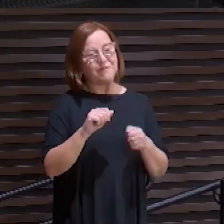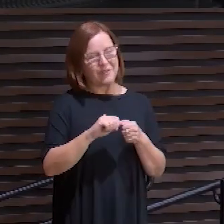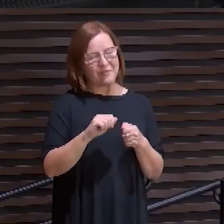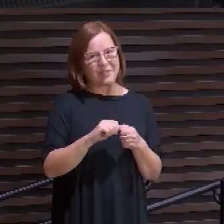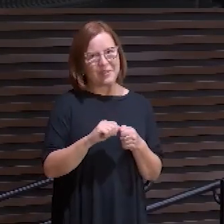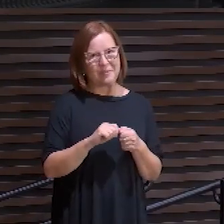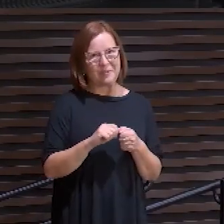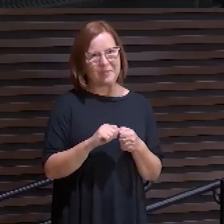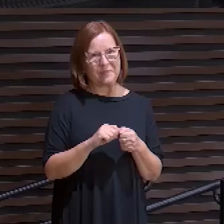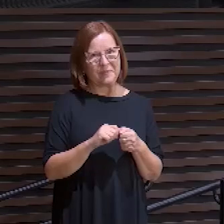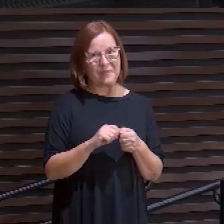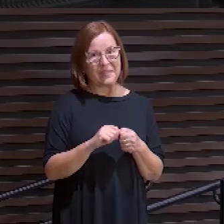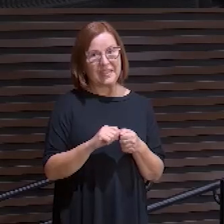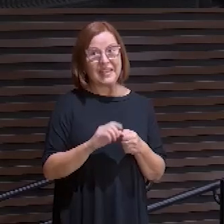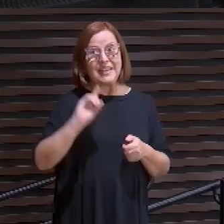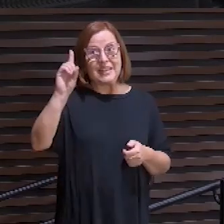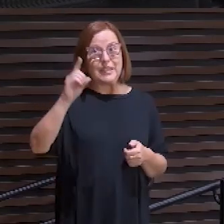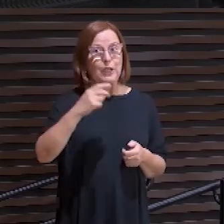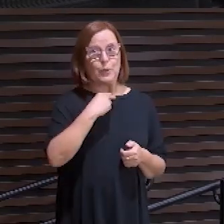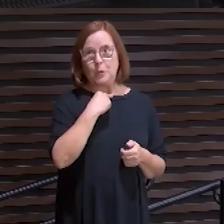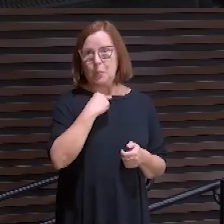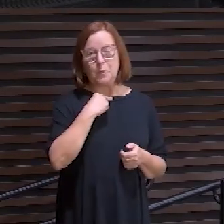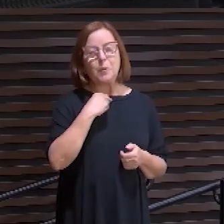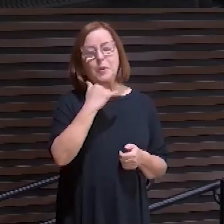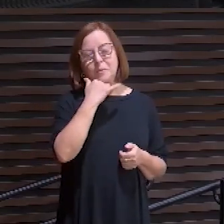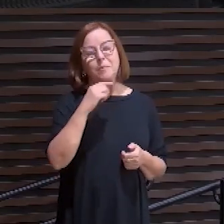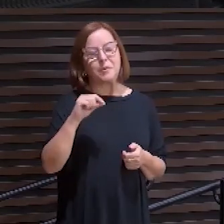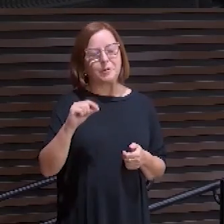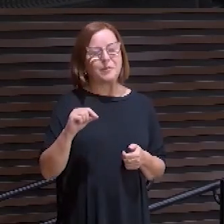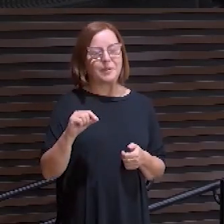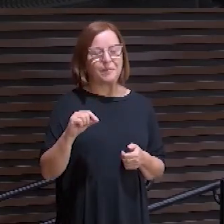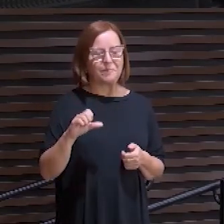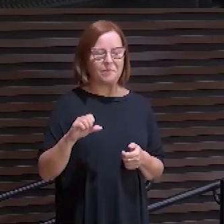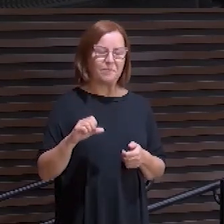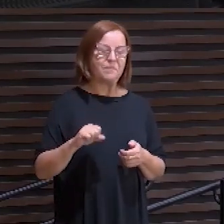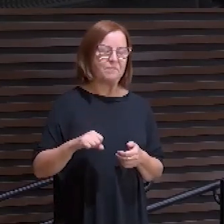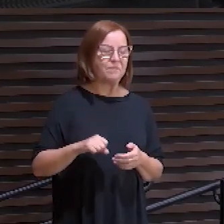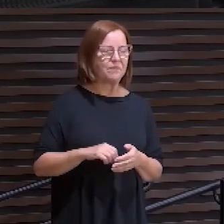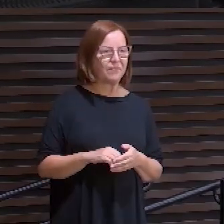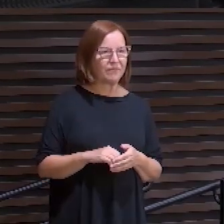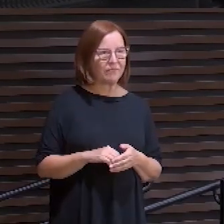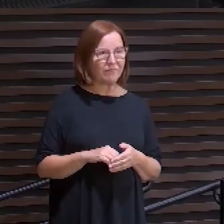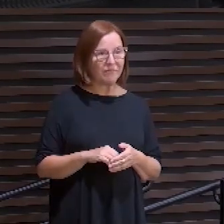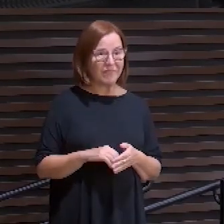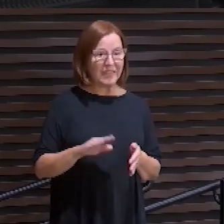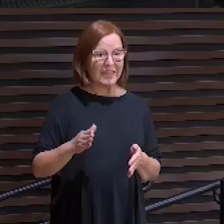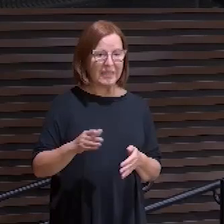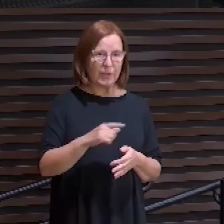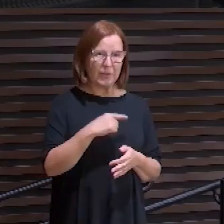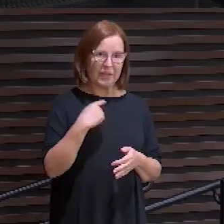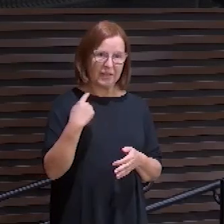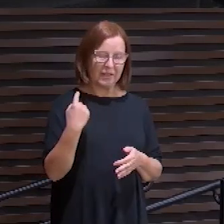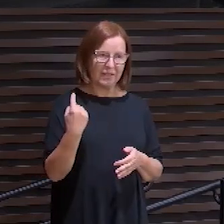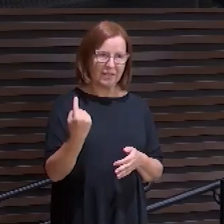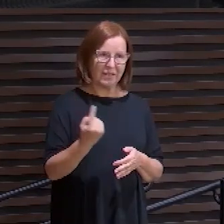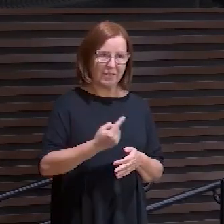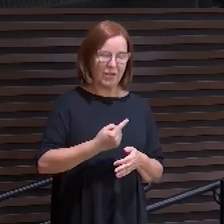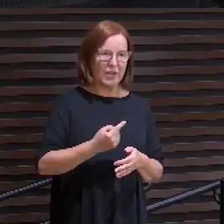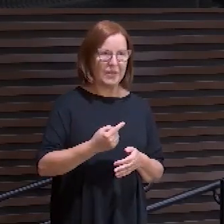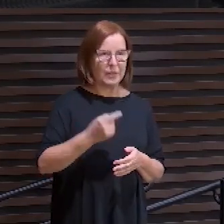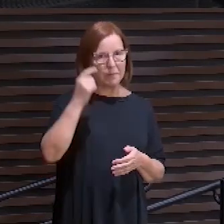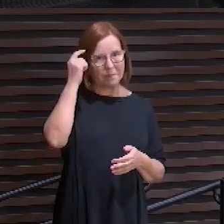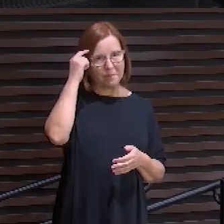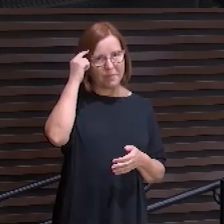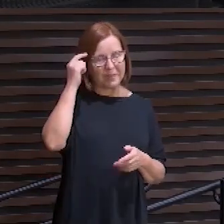não possa perdoar. Então nós vamos começar aqui pensando